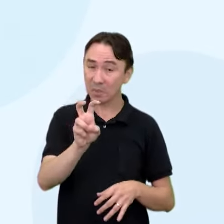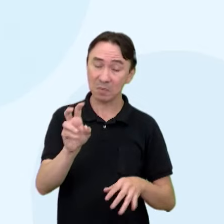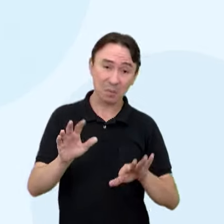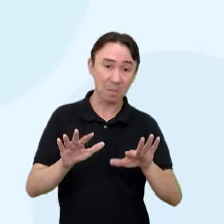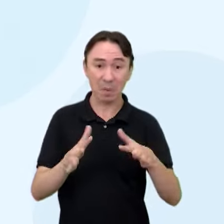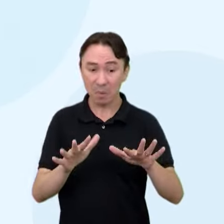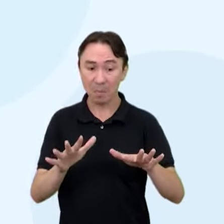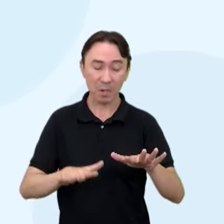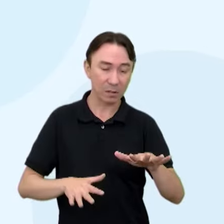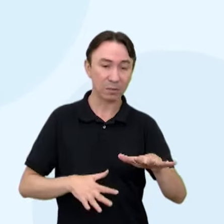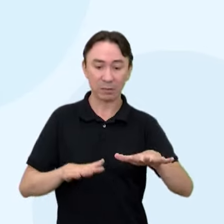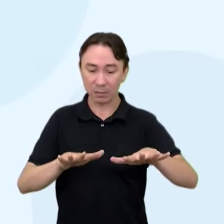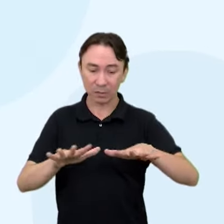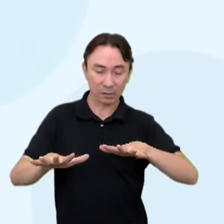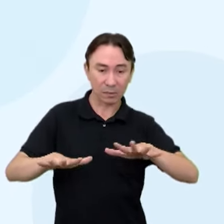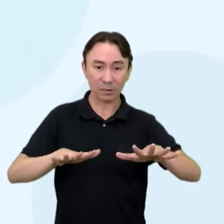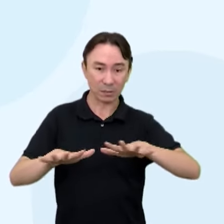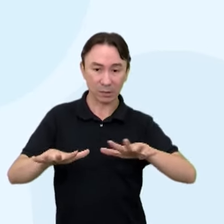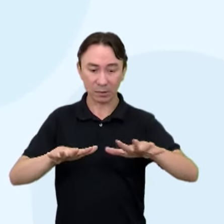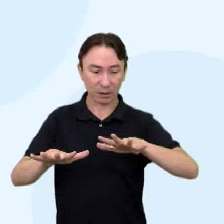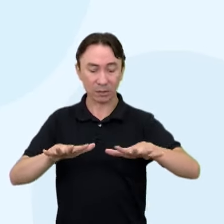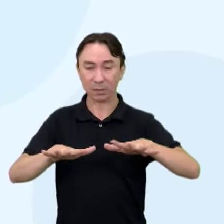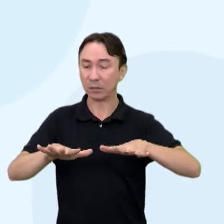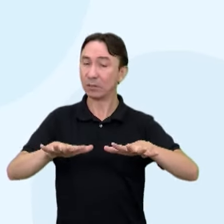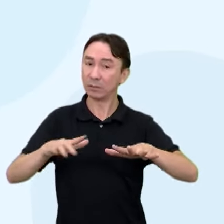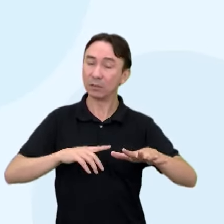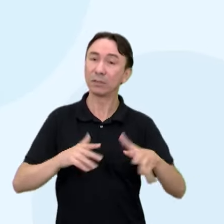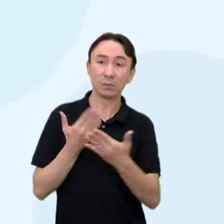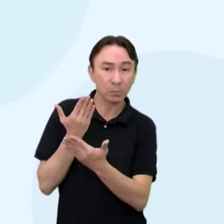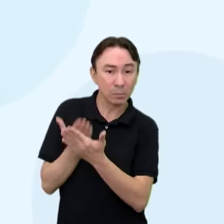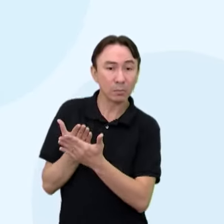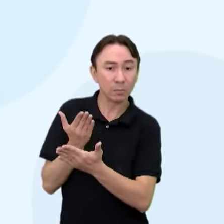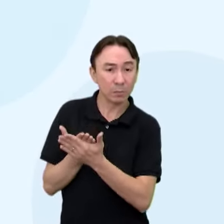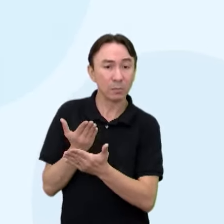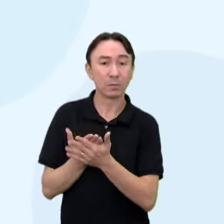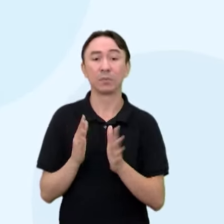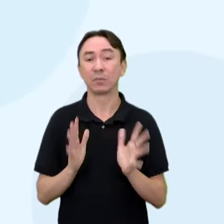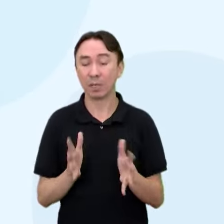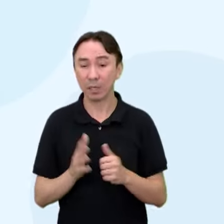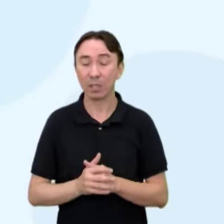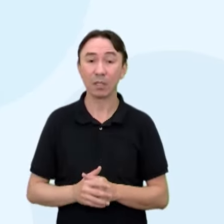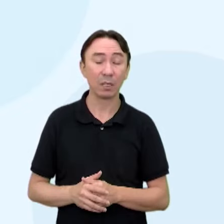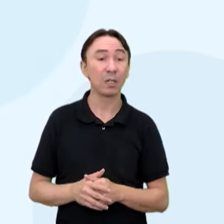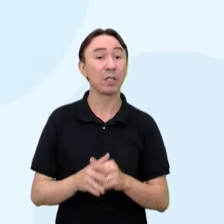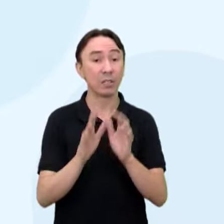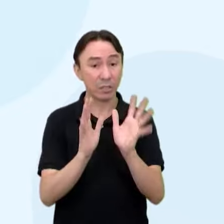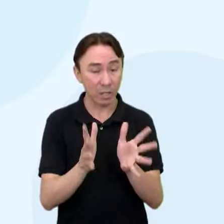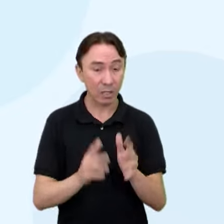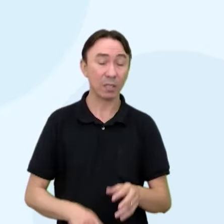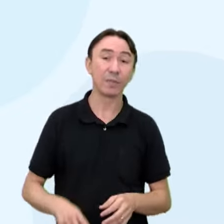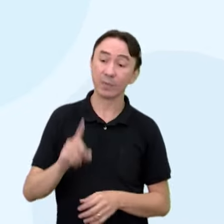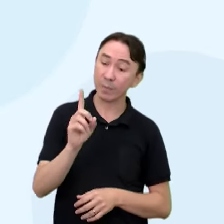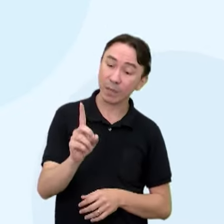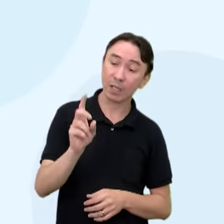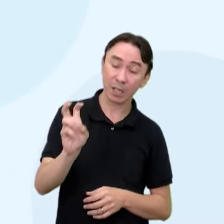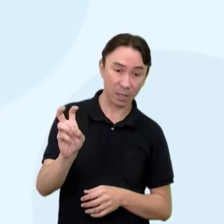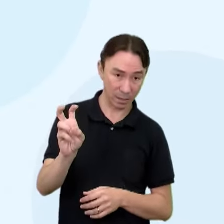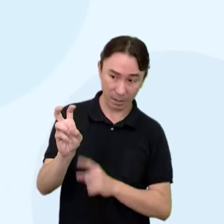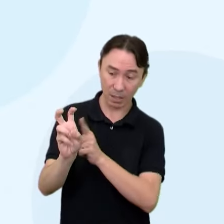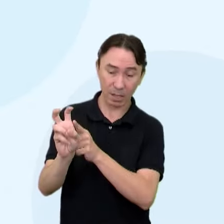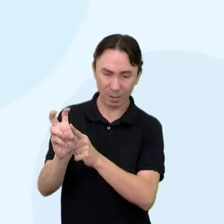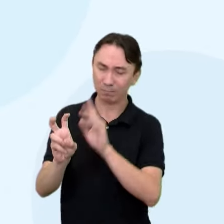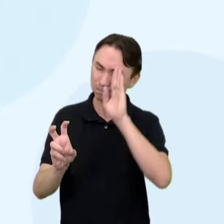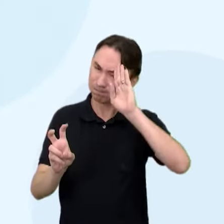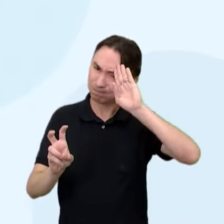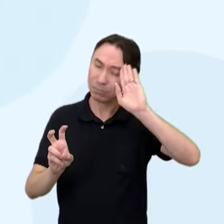aí estudadas aí pelos cientistas, né? Tem 15 aí que eles consideram como 15 placas principais,